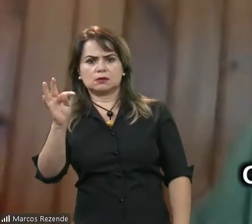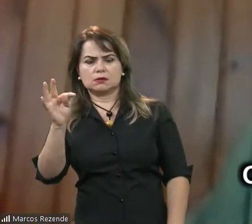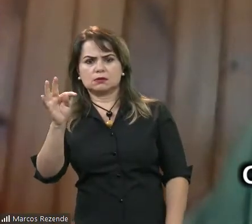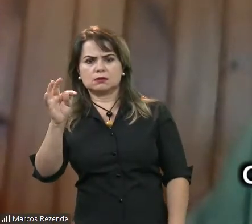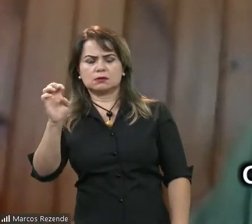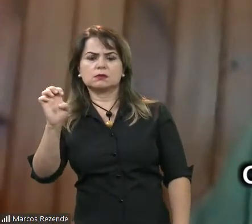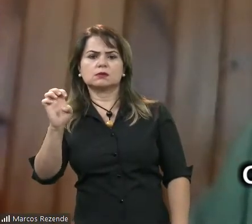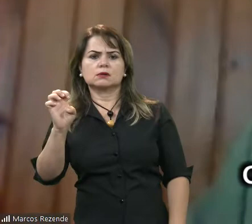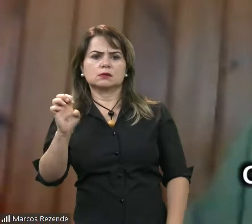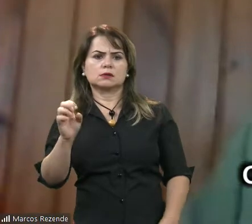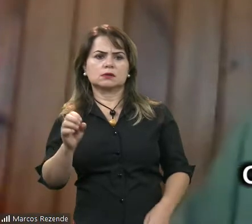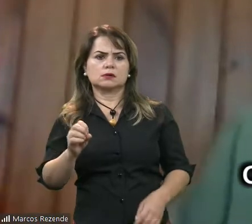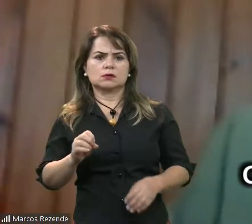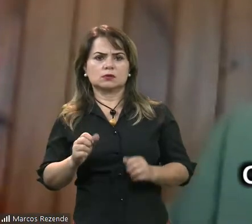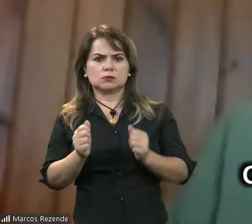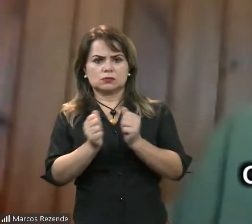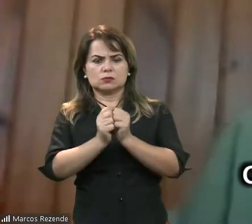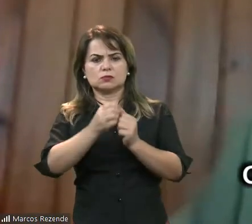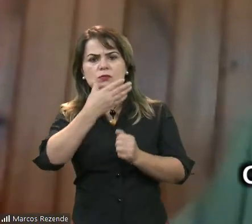vereador João Dubar.